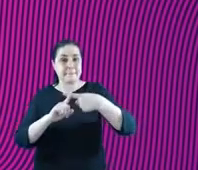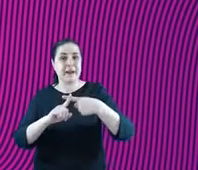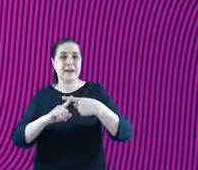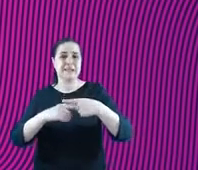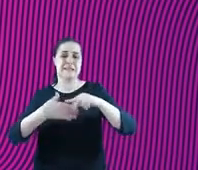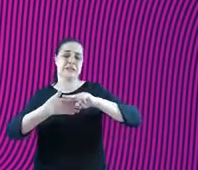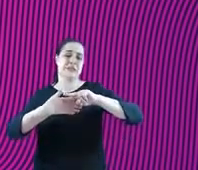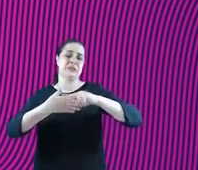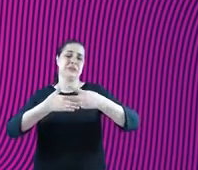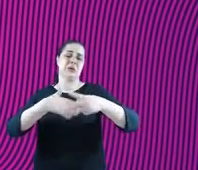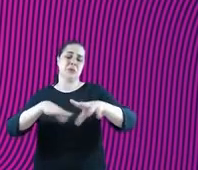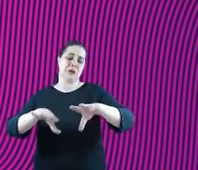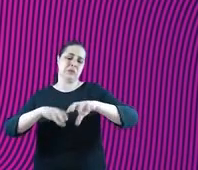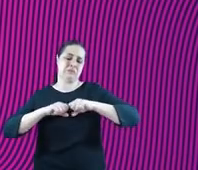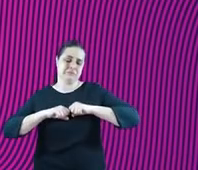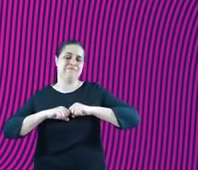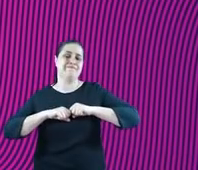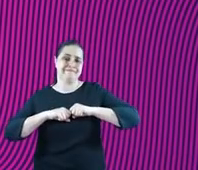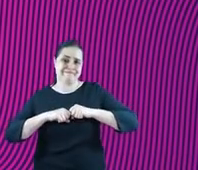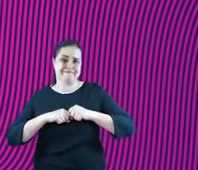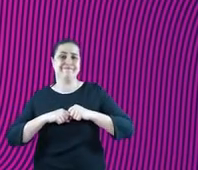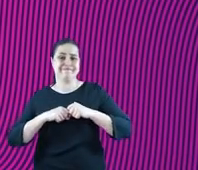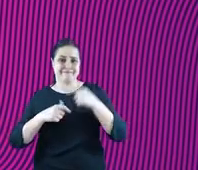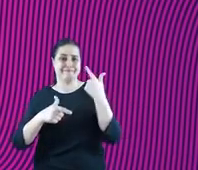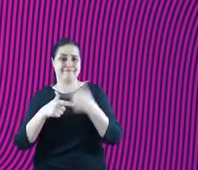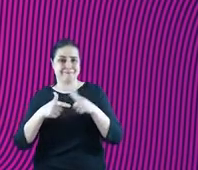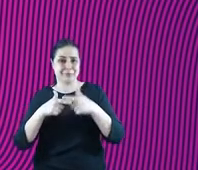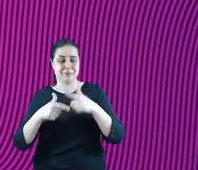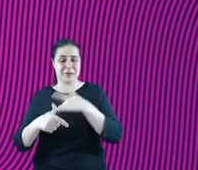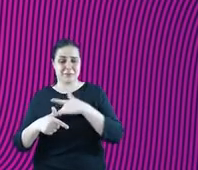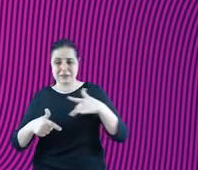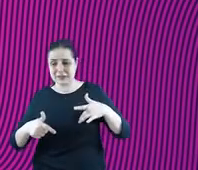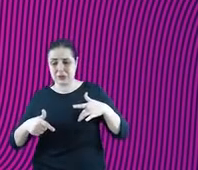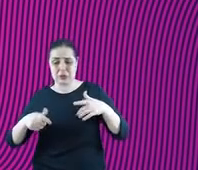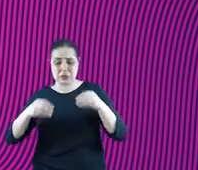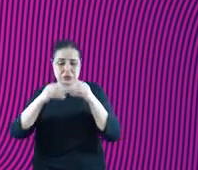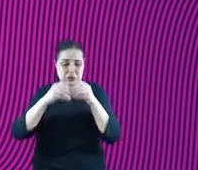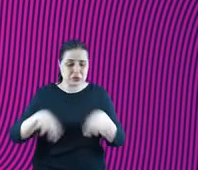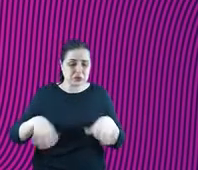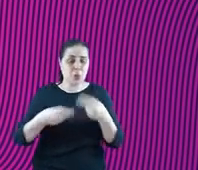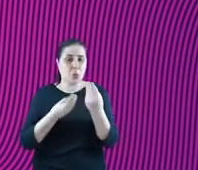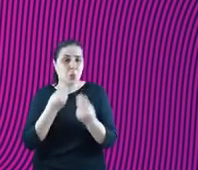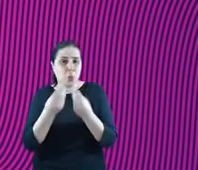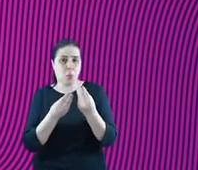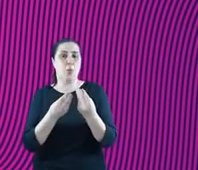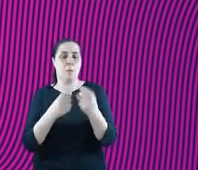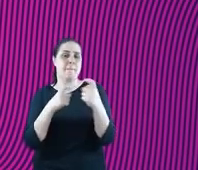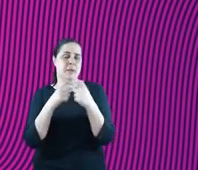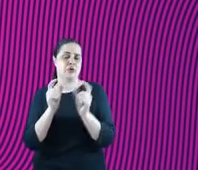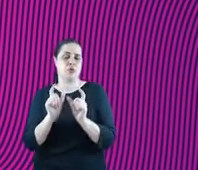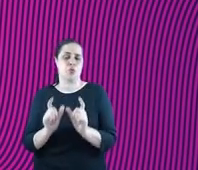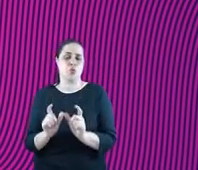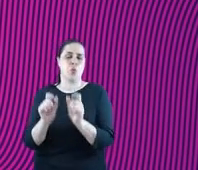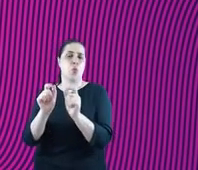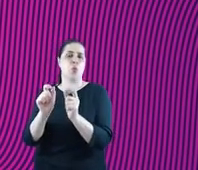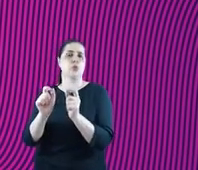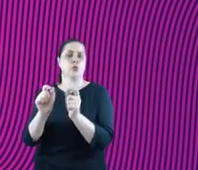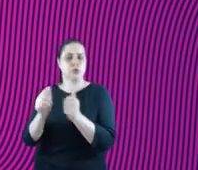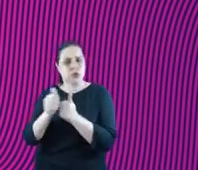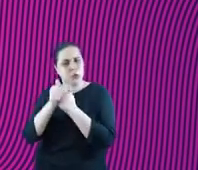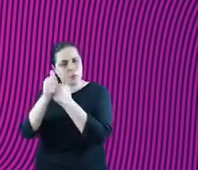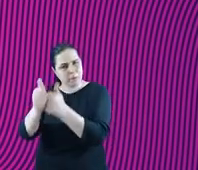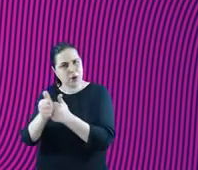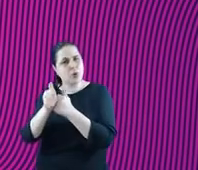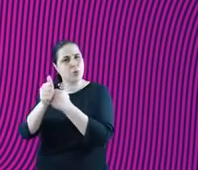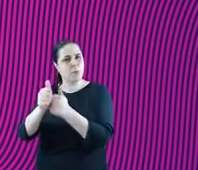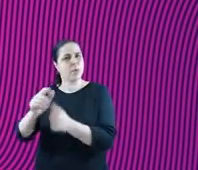o oncologista, com o mastologista, né, acompanhando o dia a dia. Então, uma coisa que é